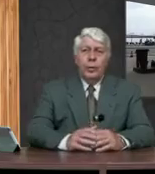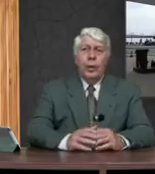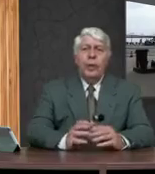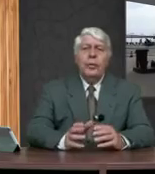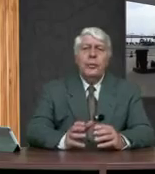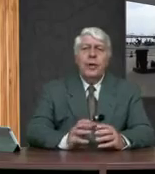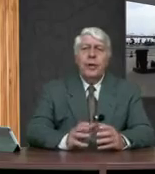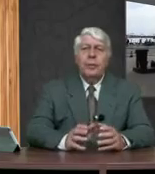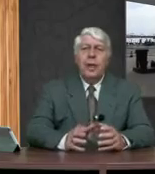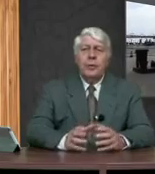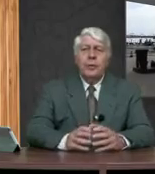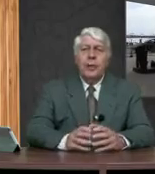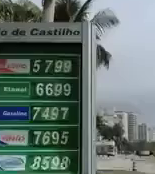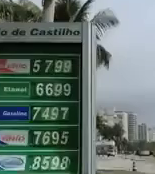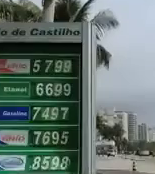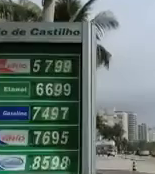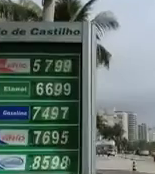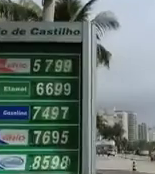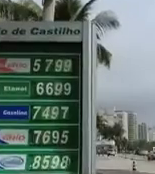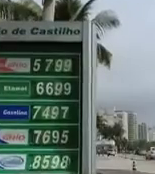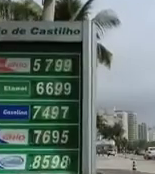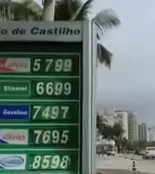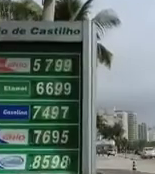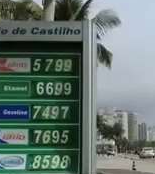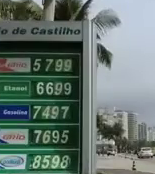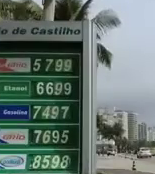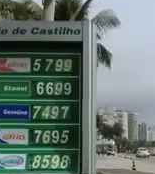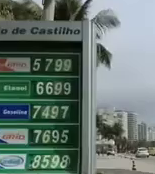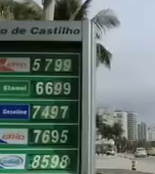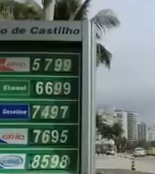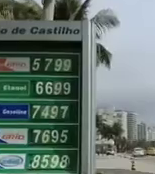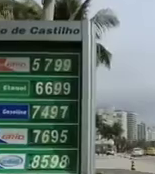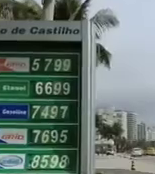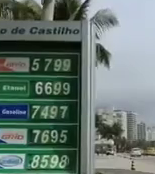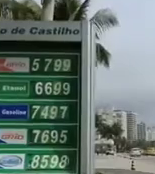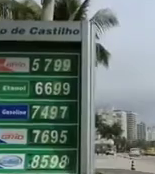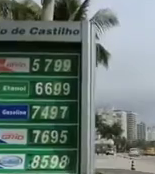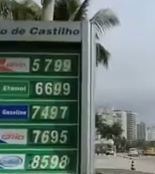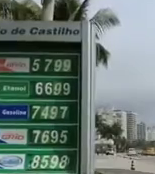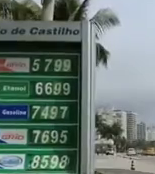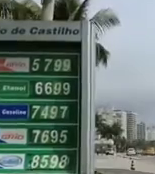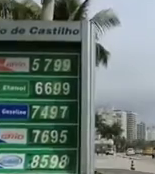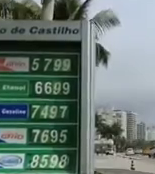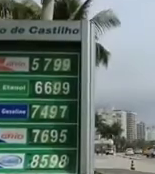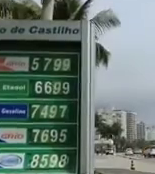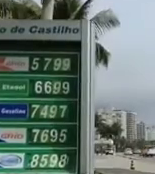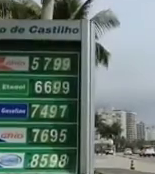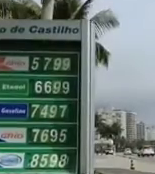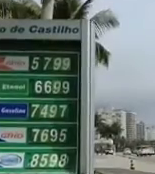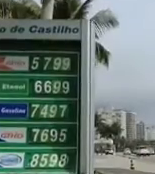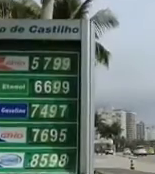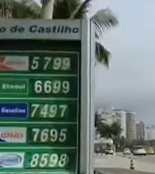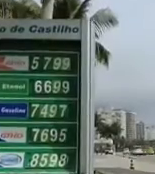redução do ICMS. Gasolina até 50 centavos mais barata deve